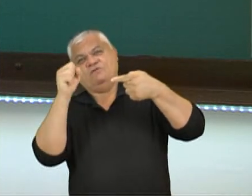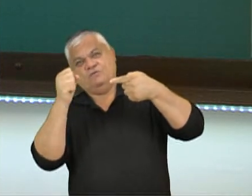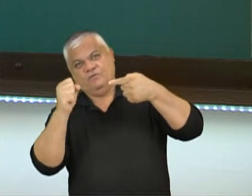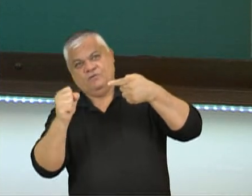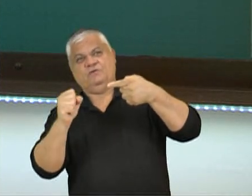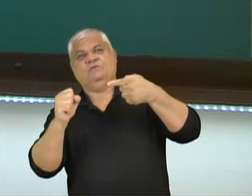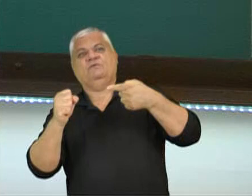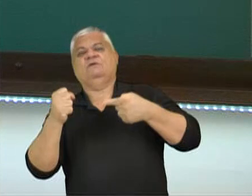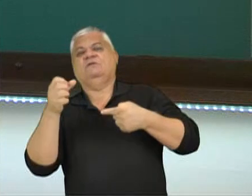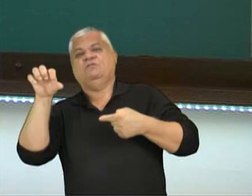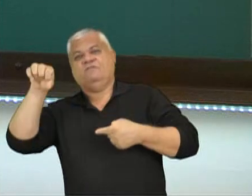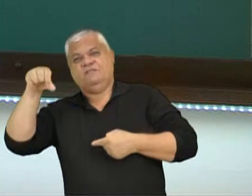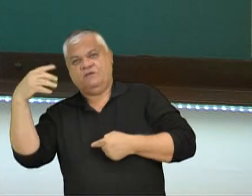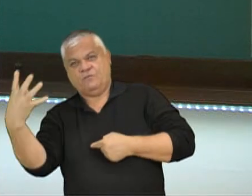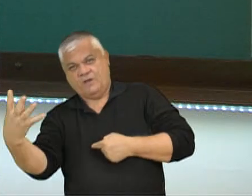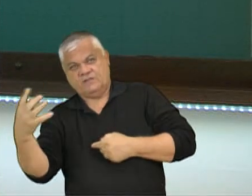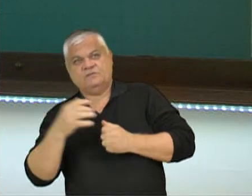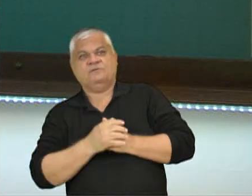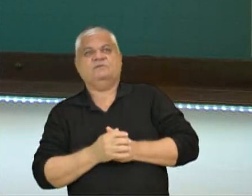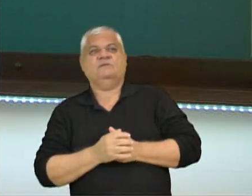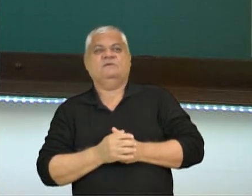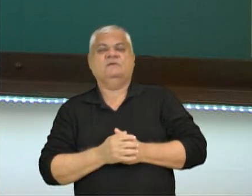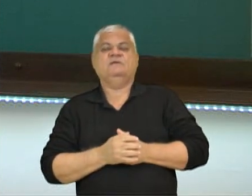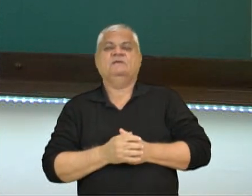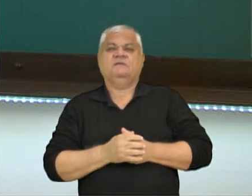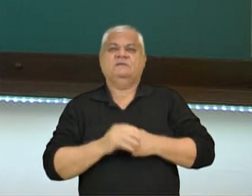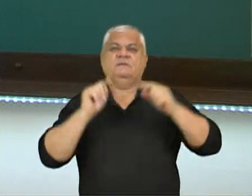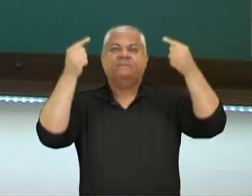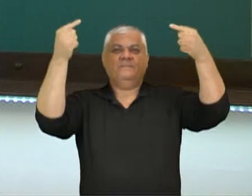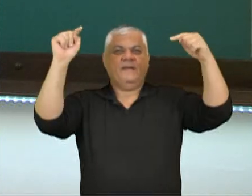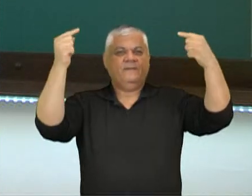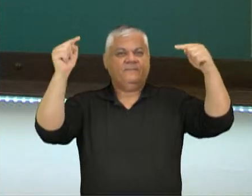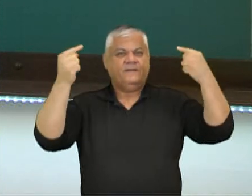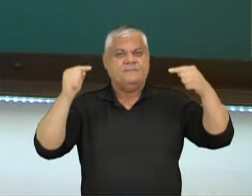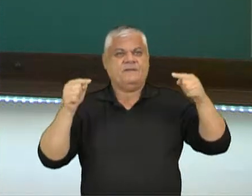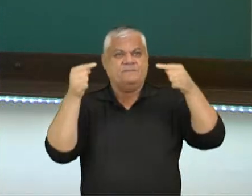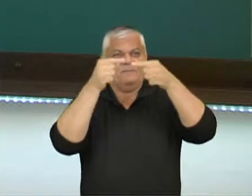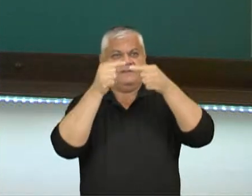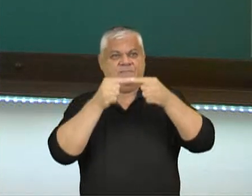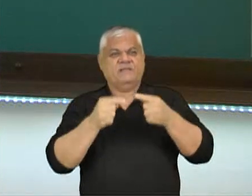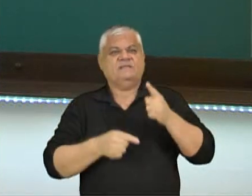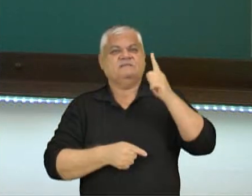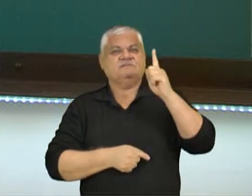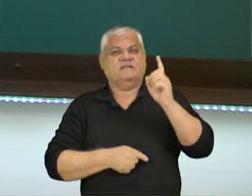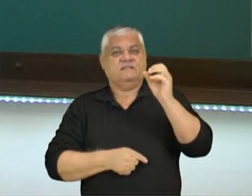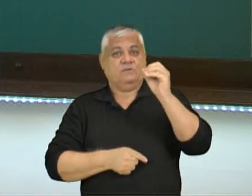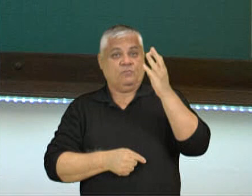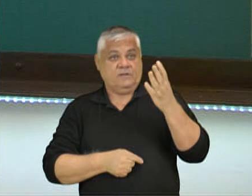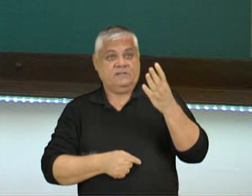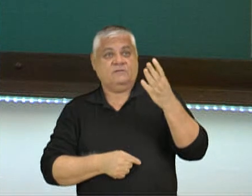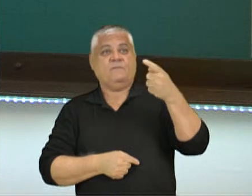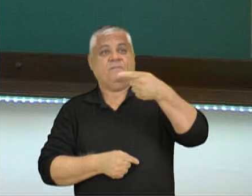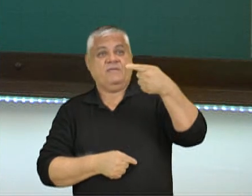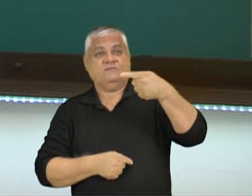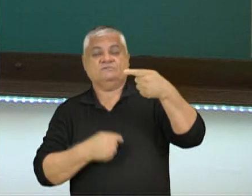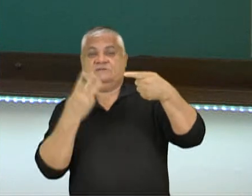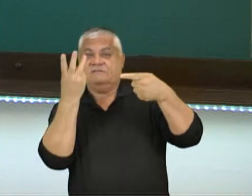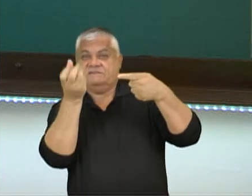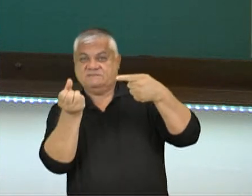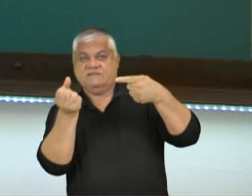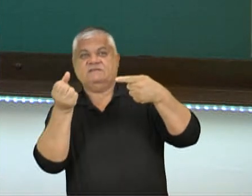menos 28, 94. E finalizamos com 104